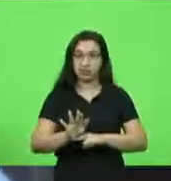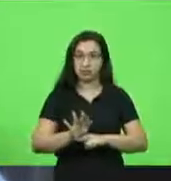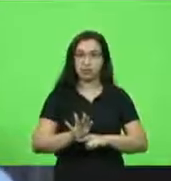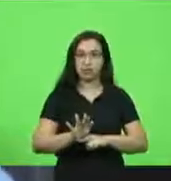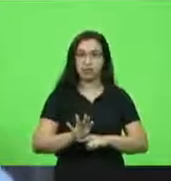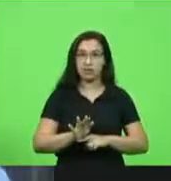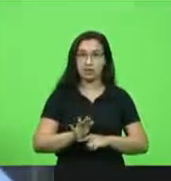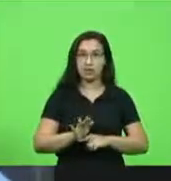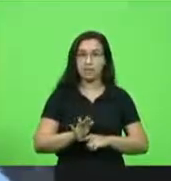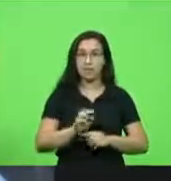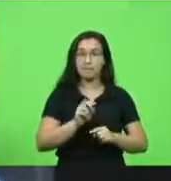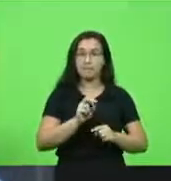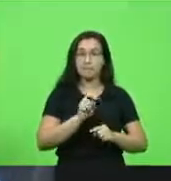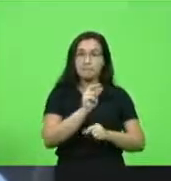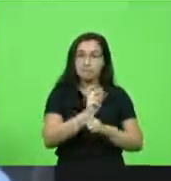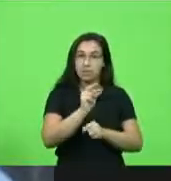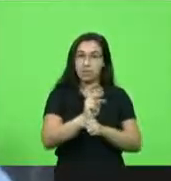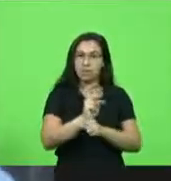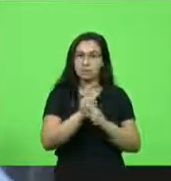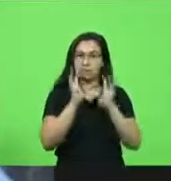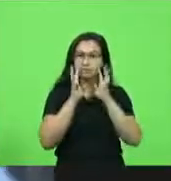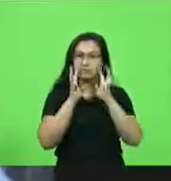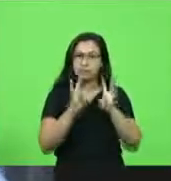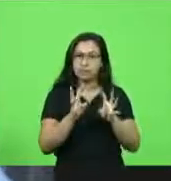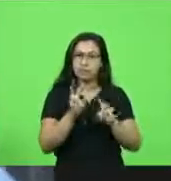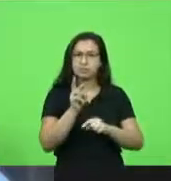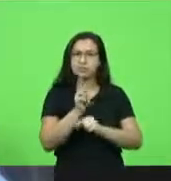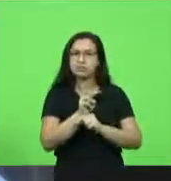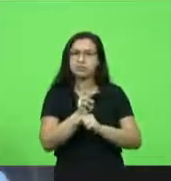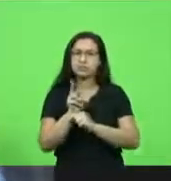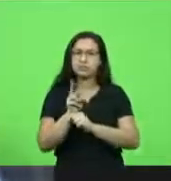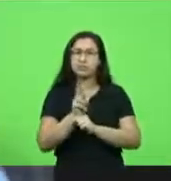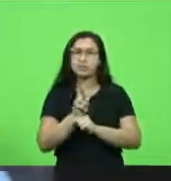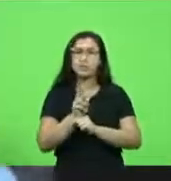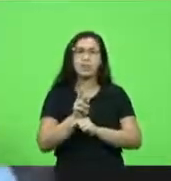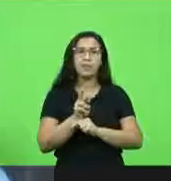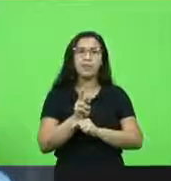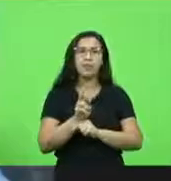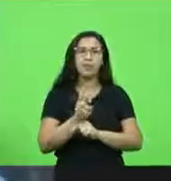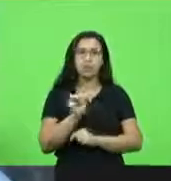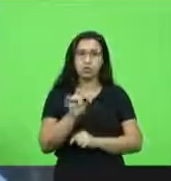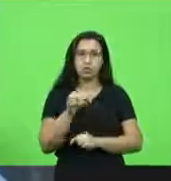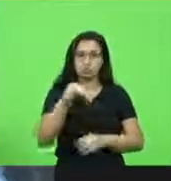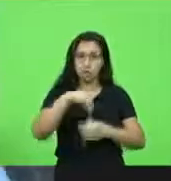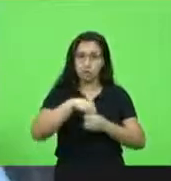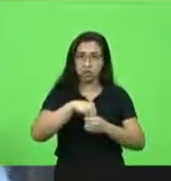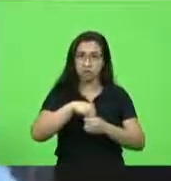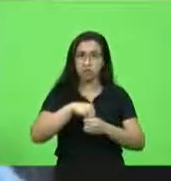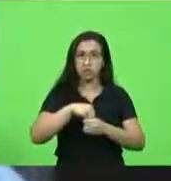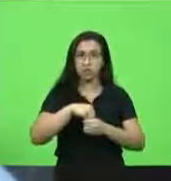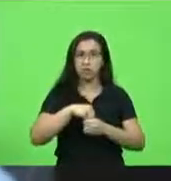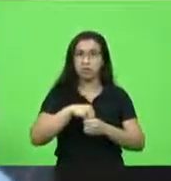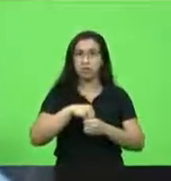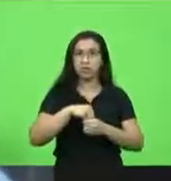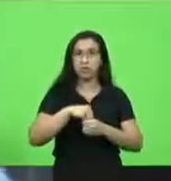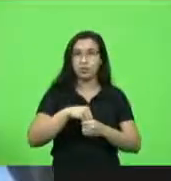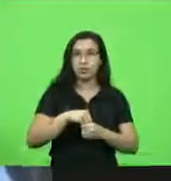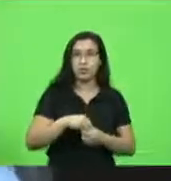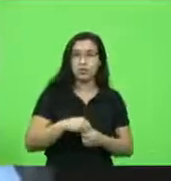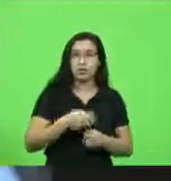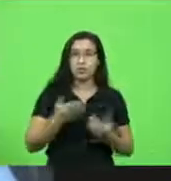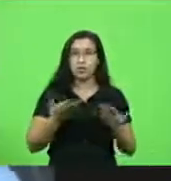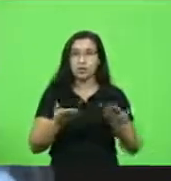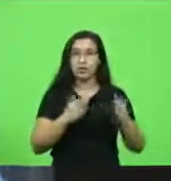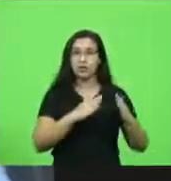as crianças, ficarem atentos, porque tem casos de maus tratos que não acontece só nas periferias, acontece nos bairros nobres,